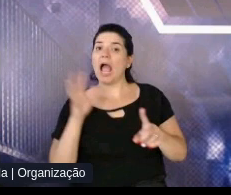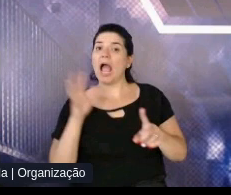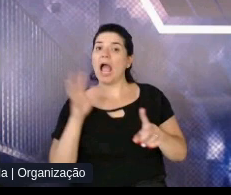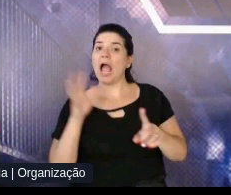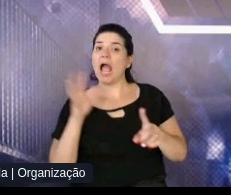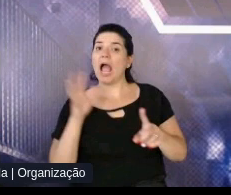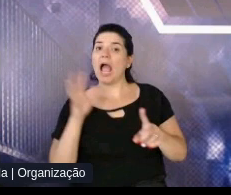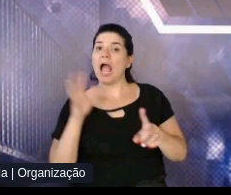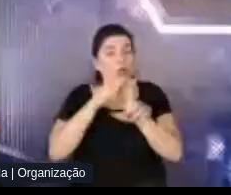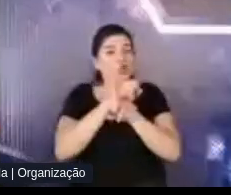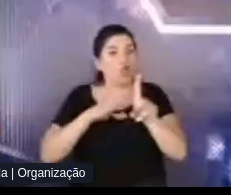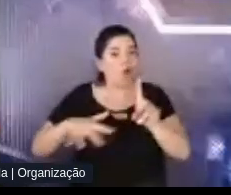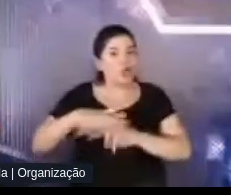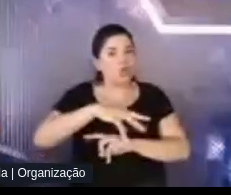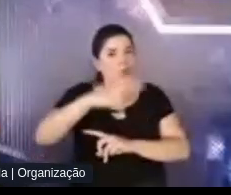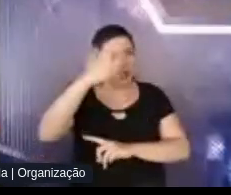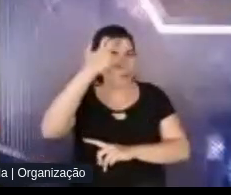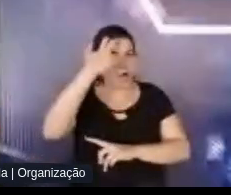questão sociocultural.